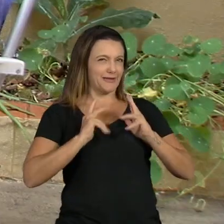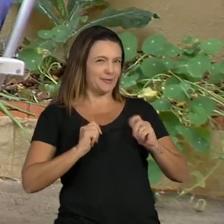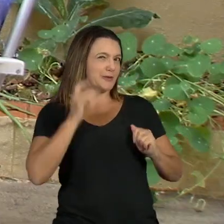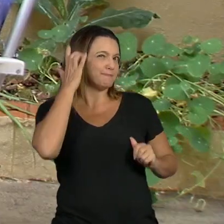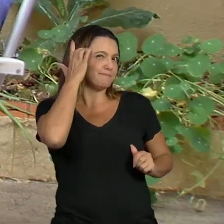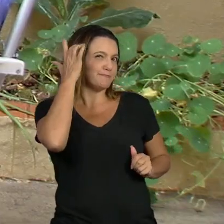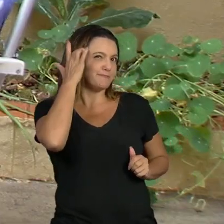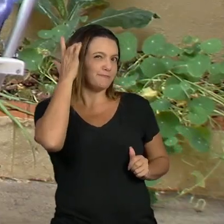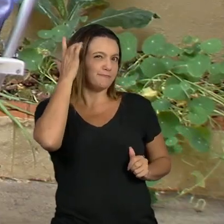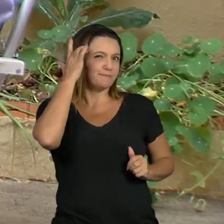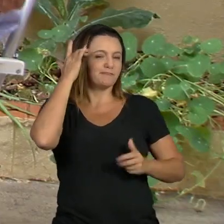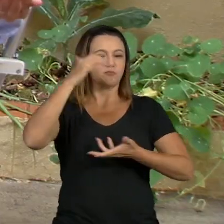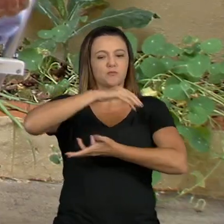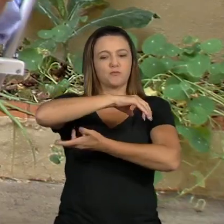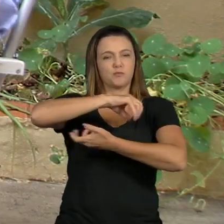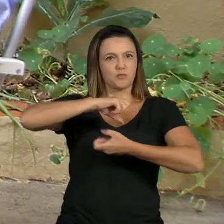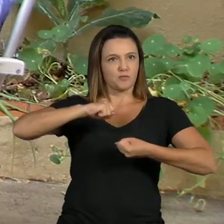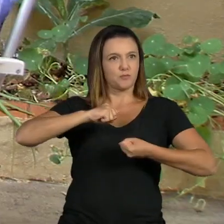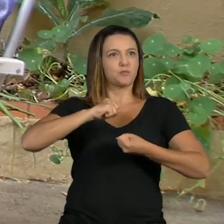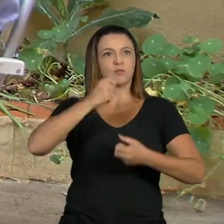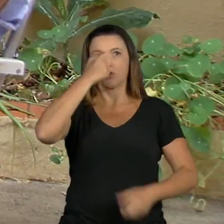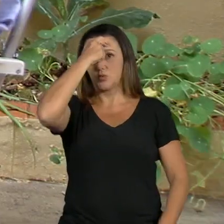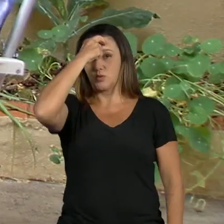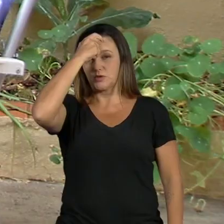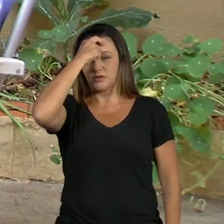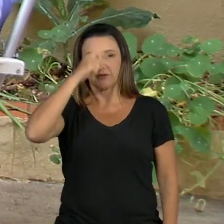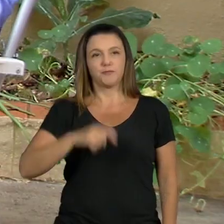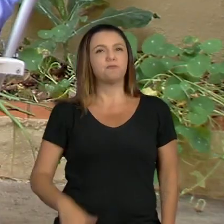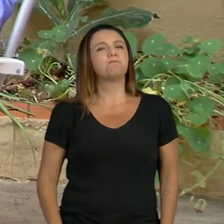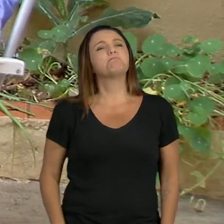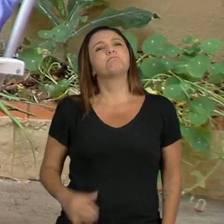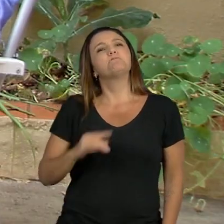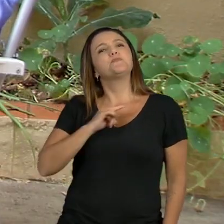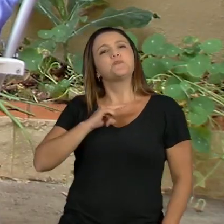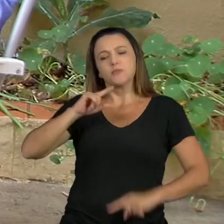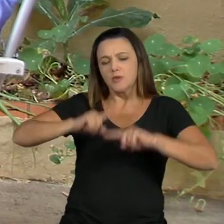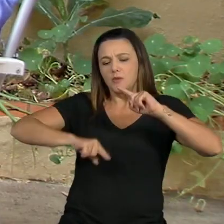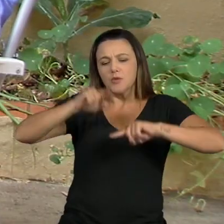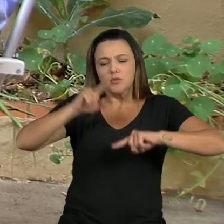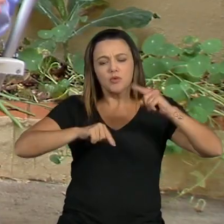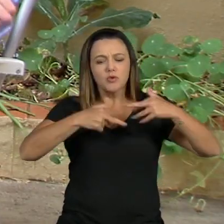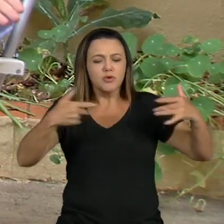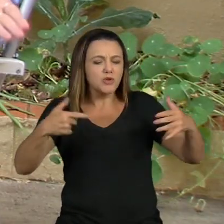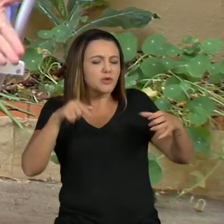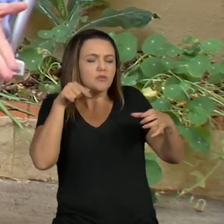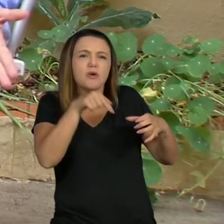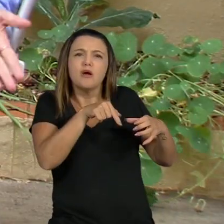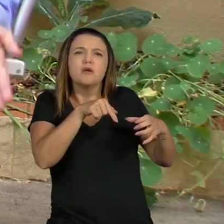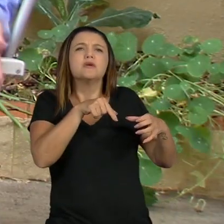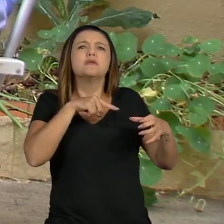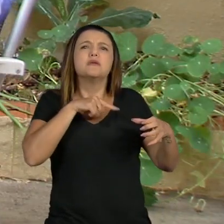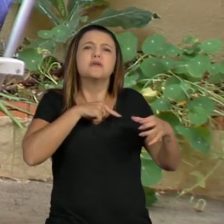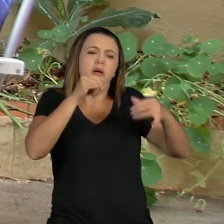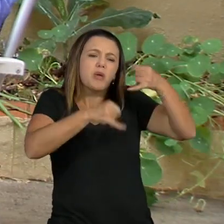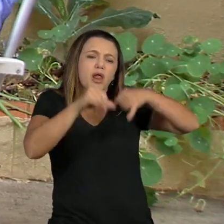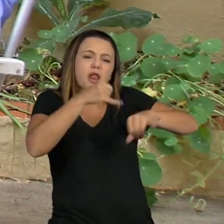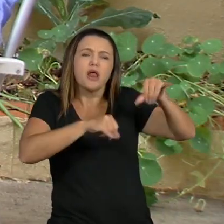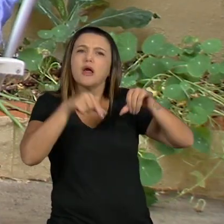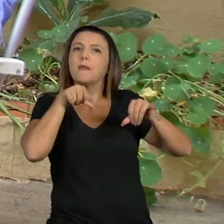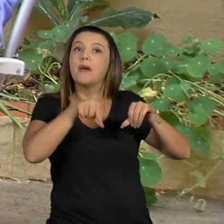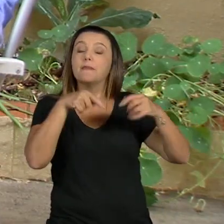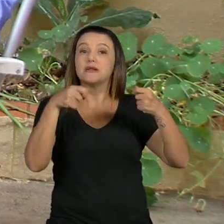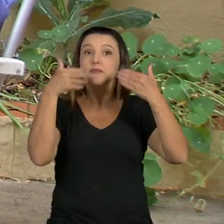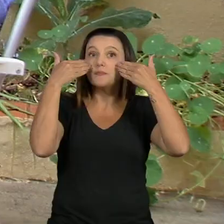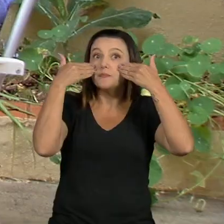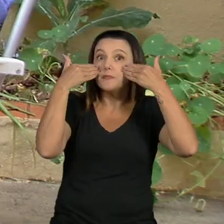Não é apenas sobre ingredientes que não são suspeitos de algum tipo de toxicidade, também está relacionado à transparência. Então